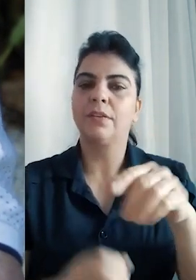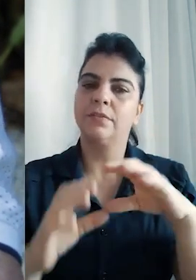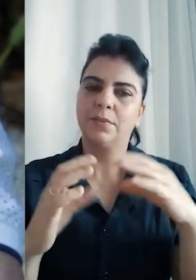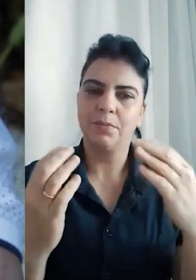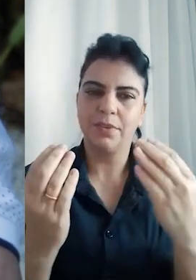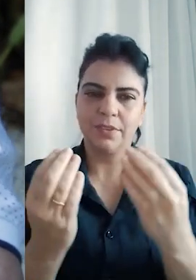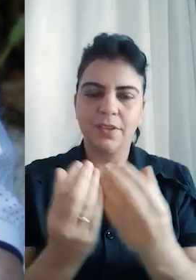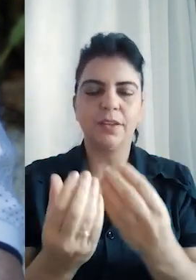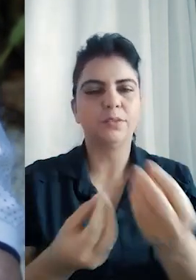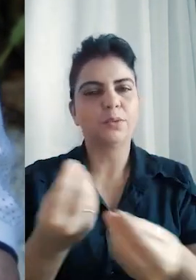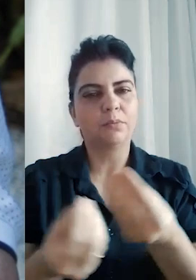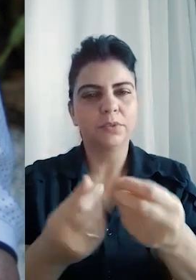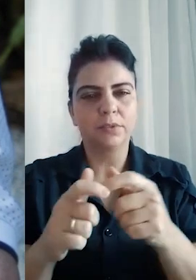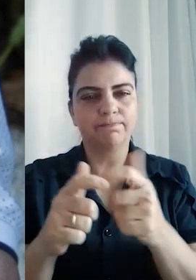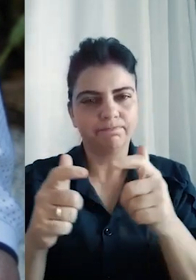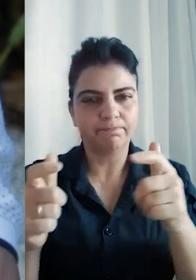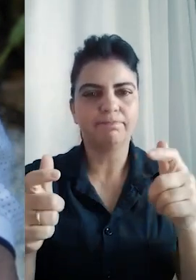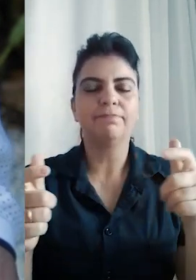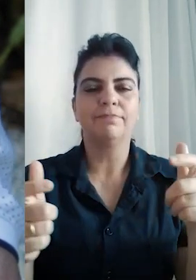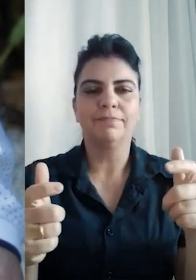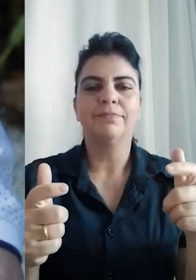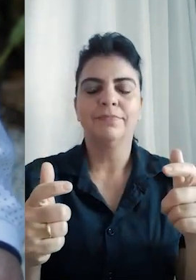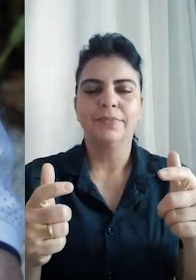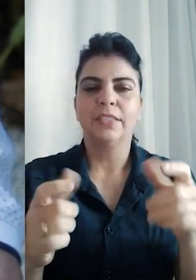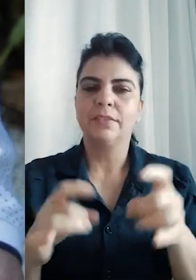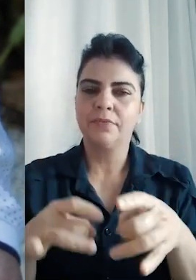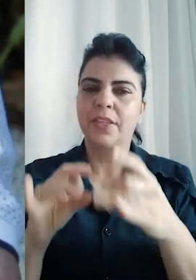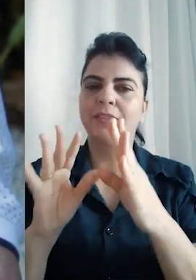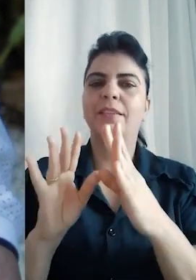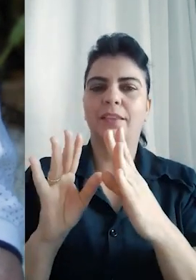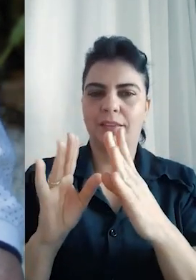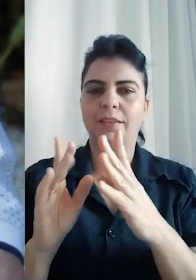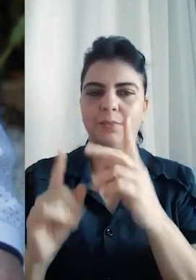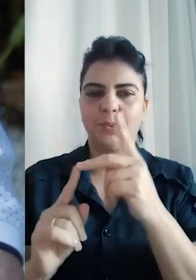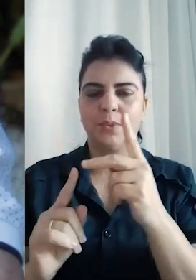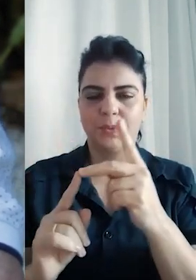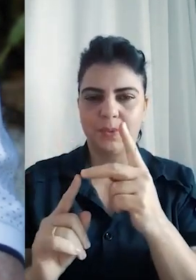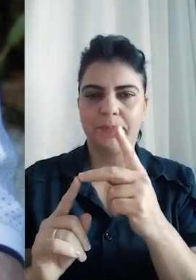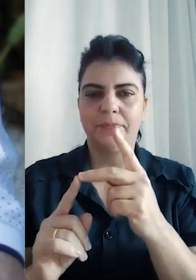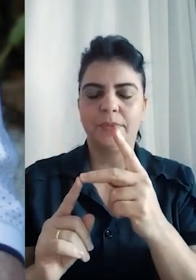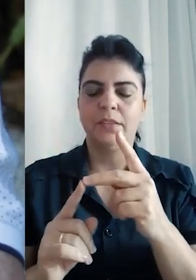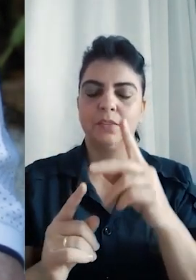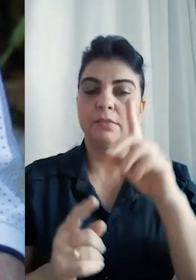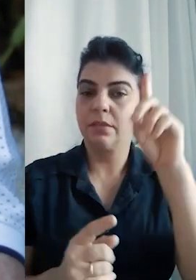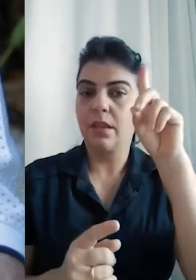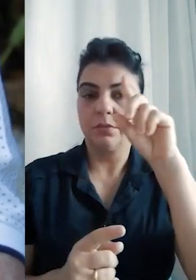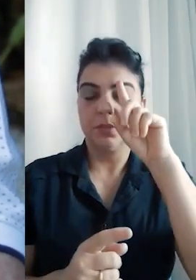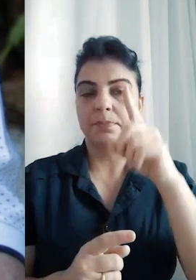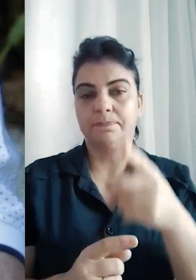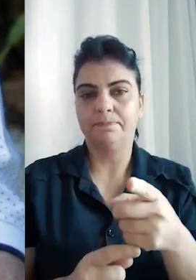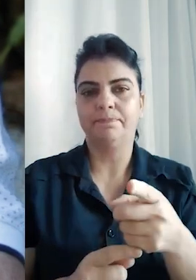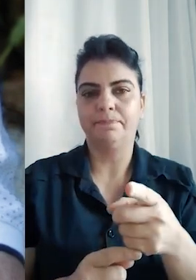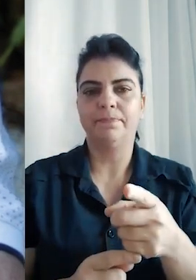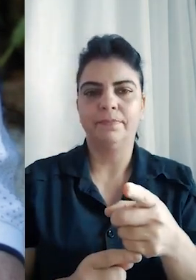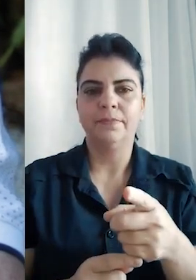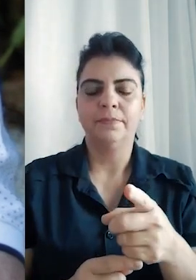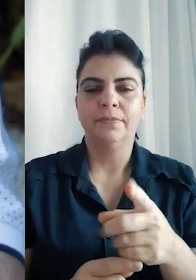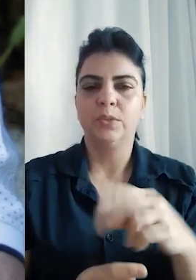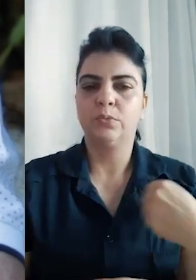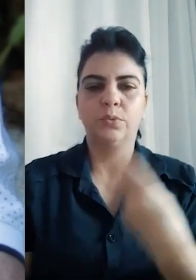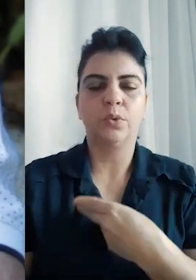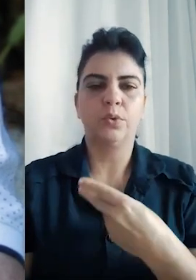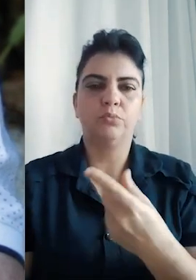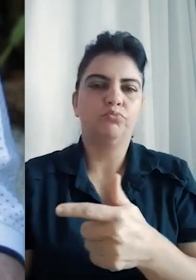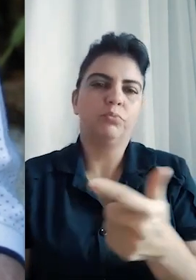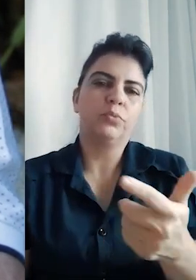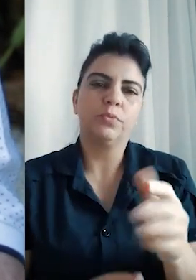né, aqui na comunidade, como nós estávamos crescendo, né, de vender essa propriedade. Isso era uma direção de Deus, que a